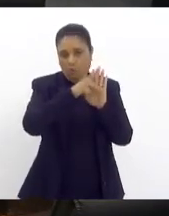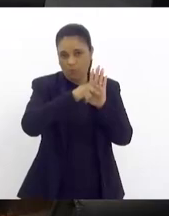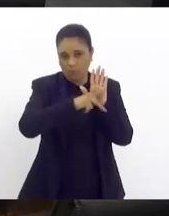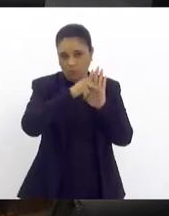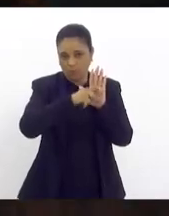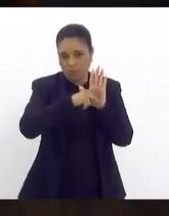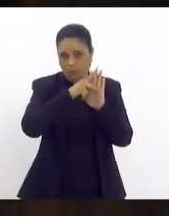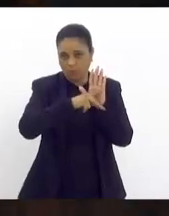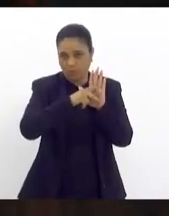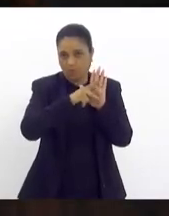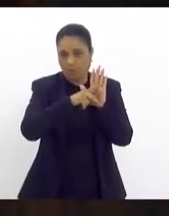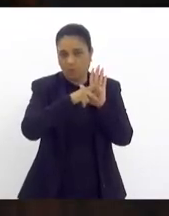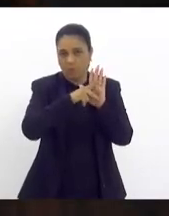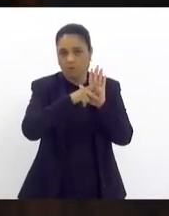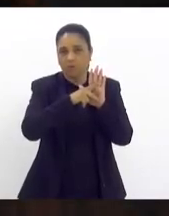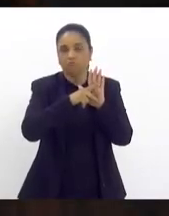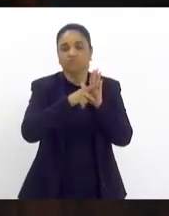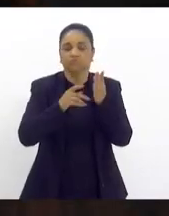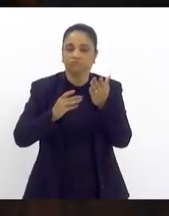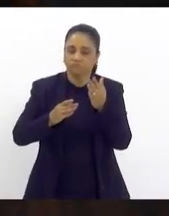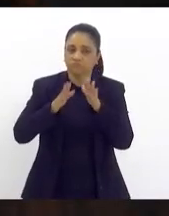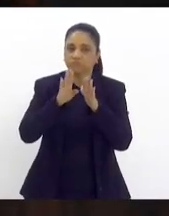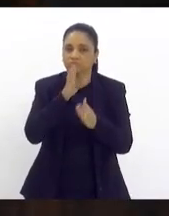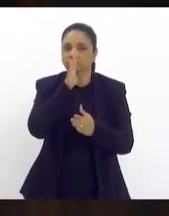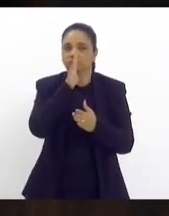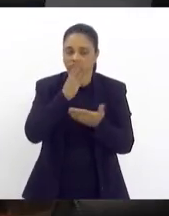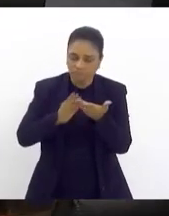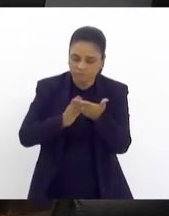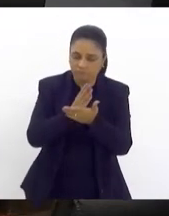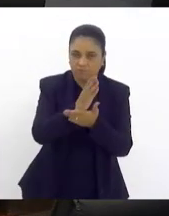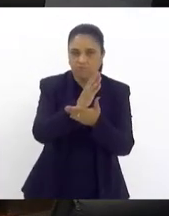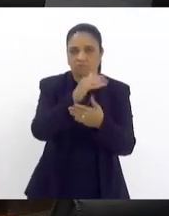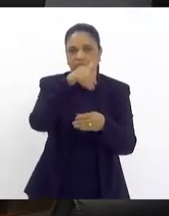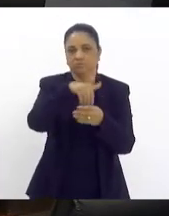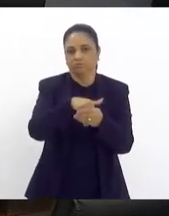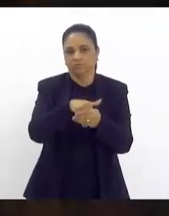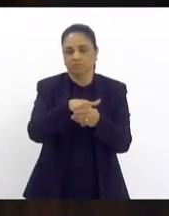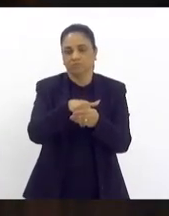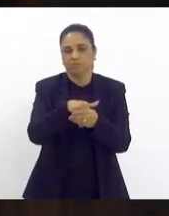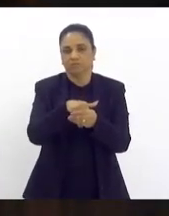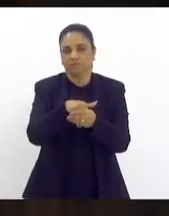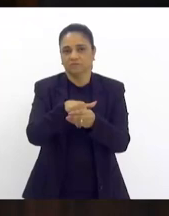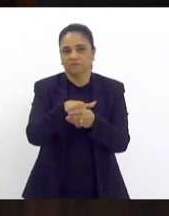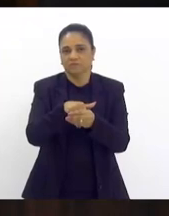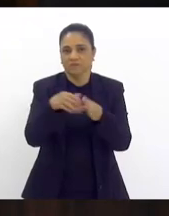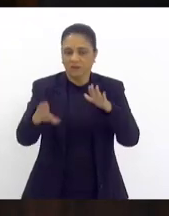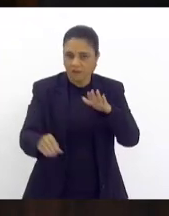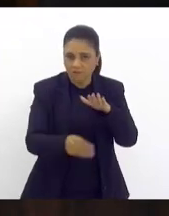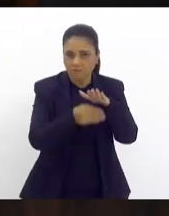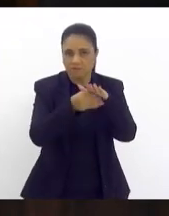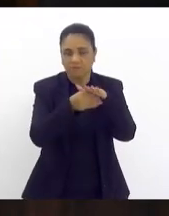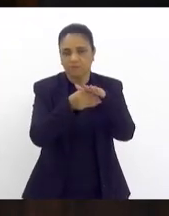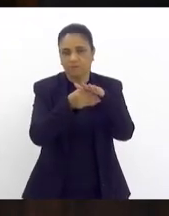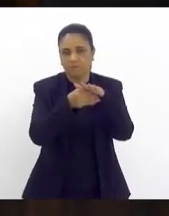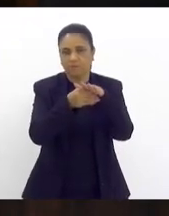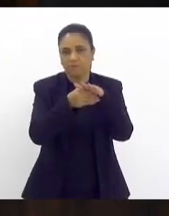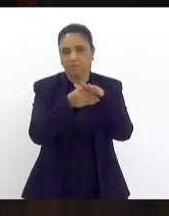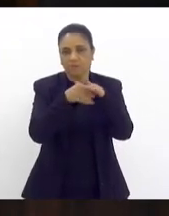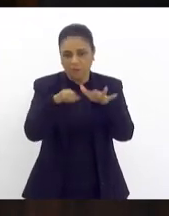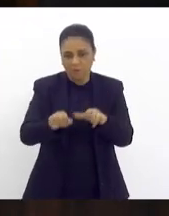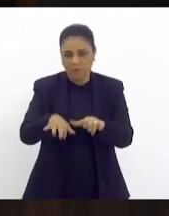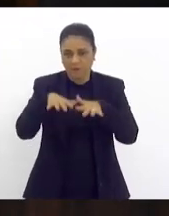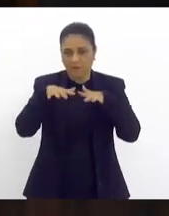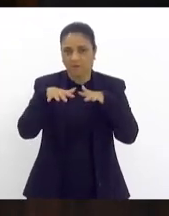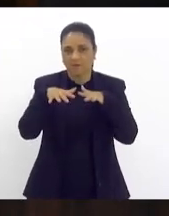os senhores que permanece Como estão aprovado em votação a emenda do plenário